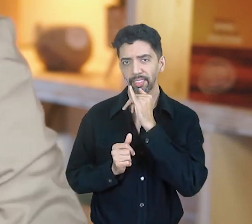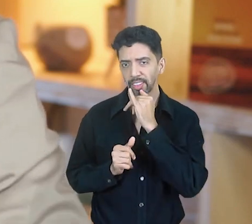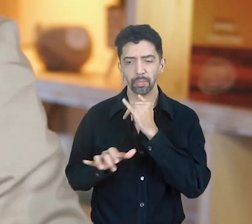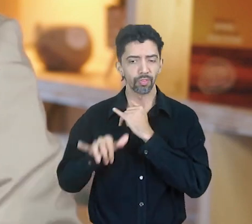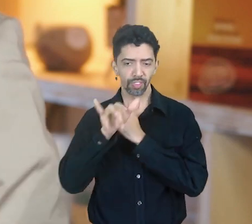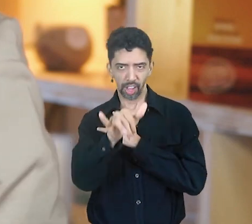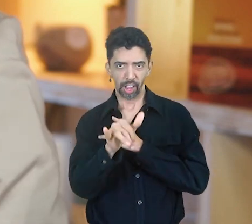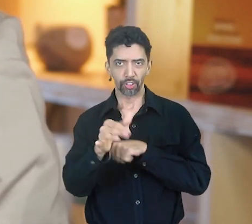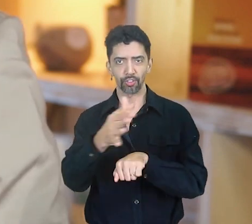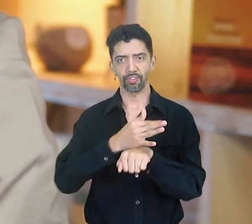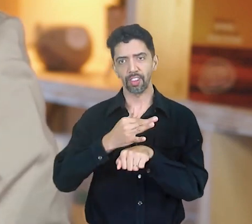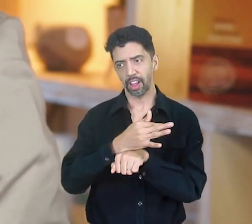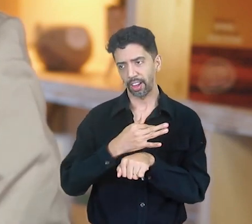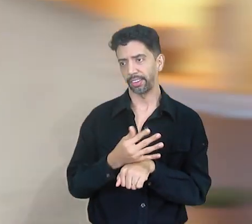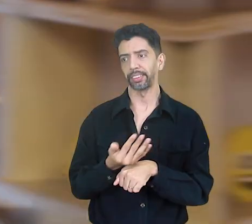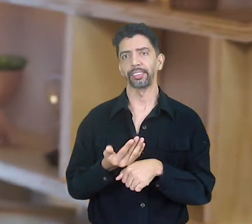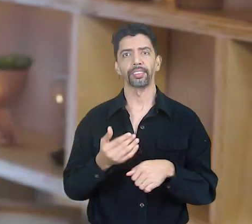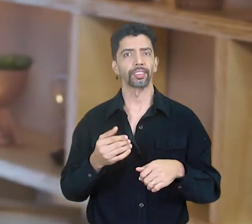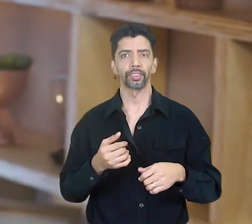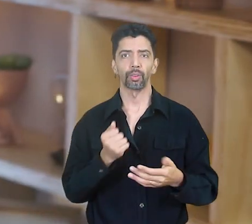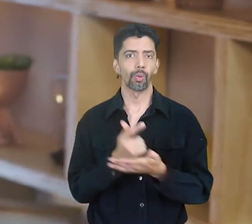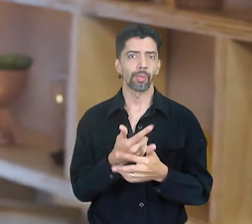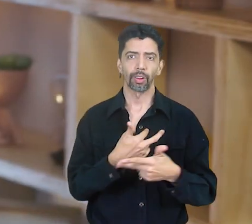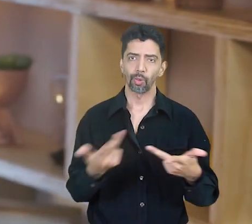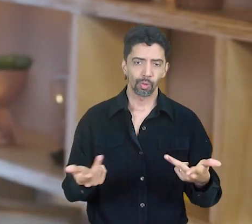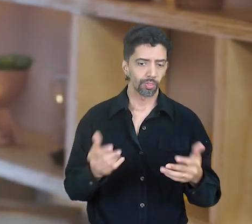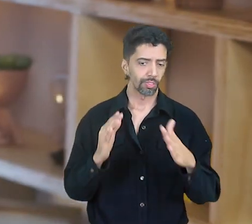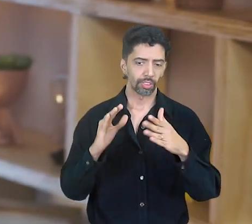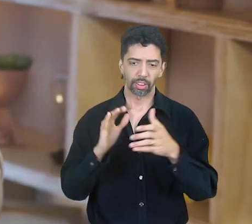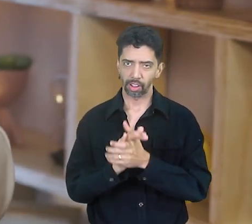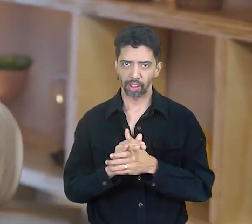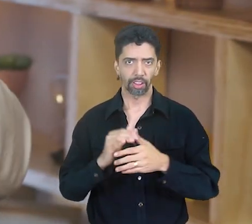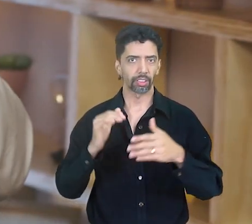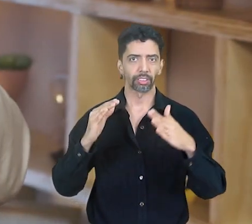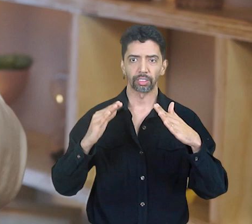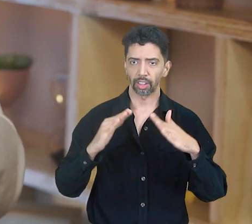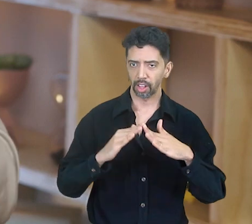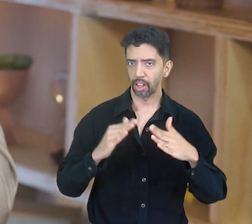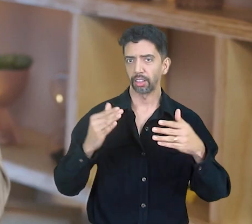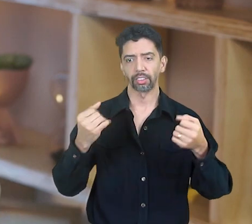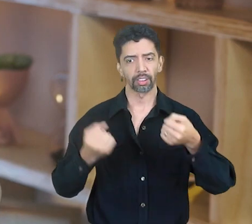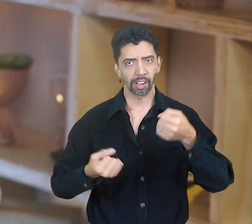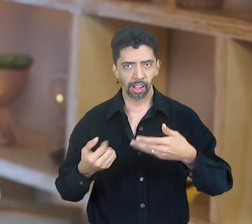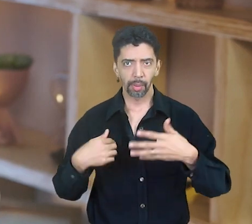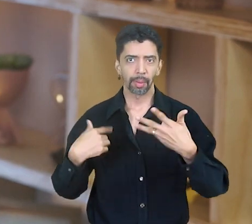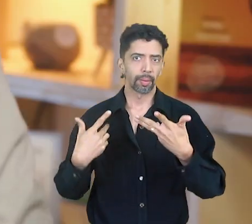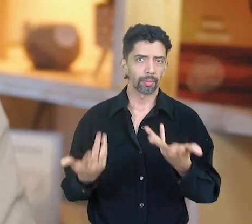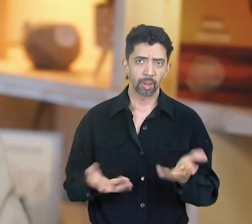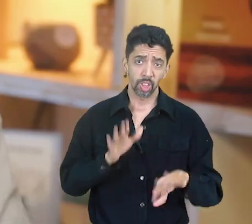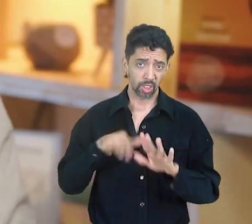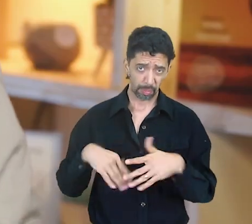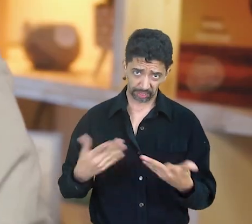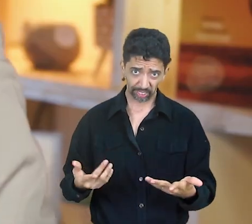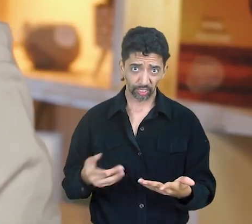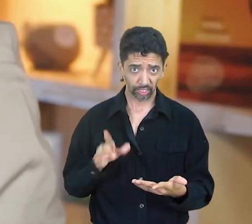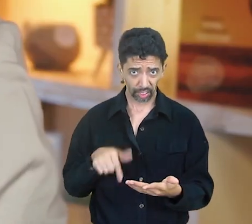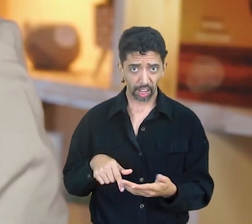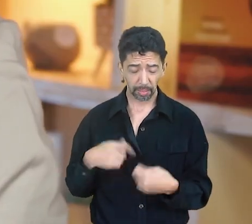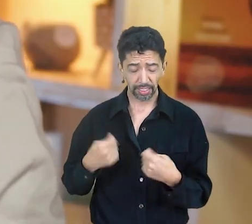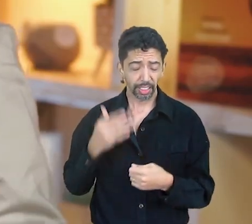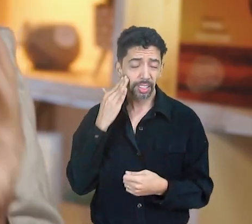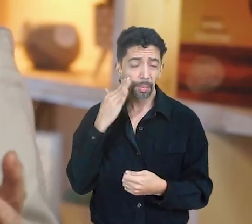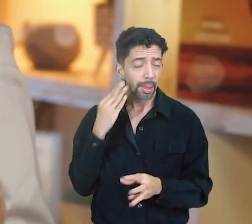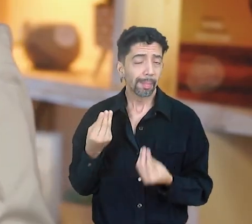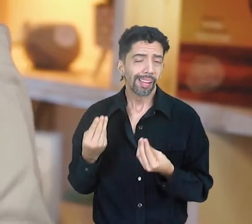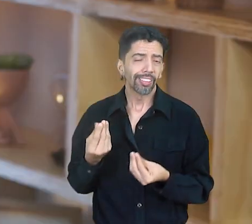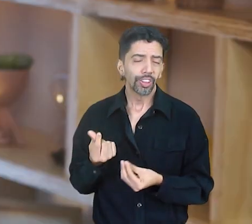a realização do que você veio fazer na Terra. Se você fizer exatamente isso, você estará dando passo significativo, estará se educando